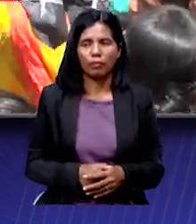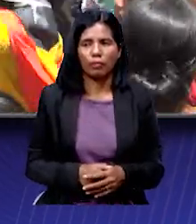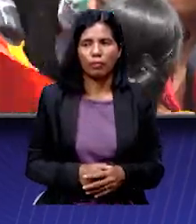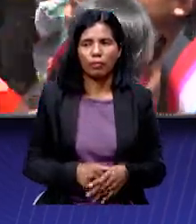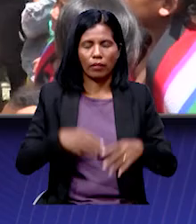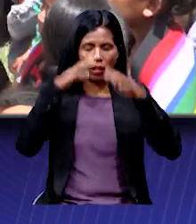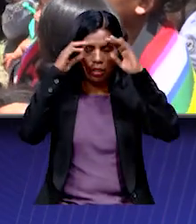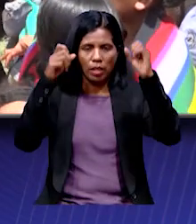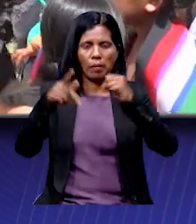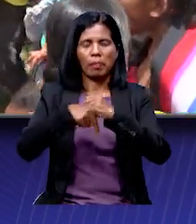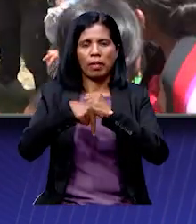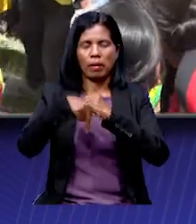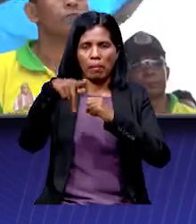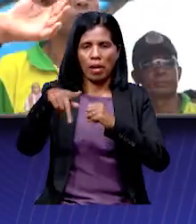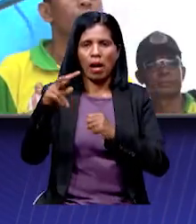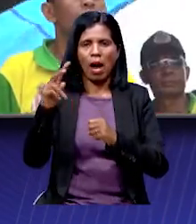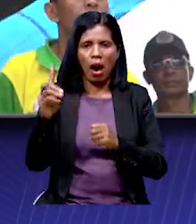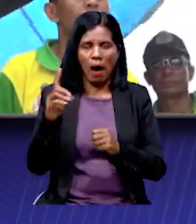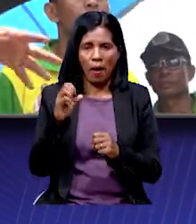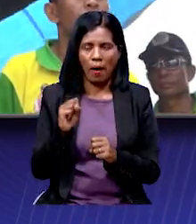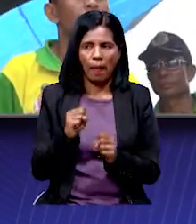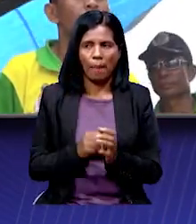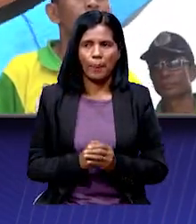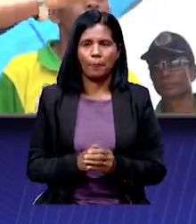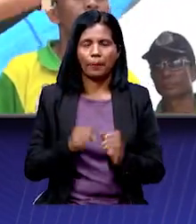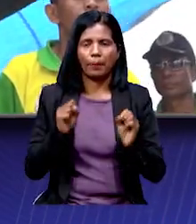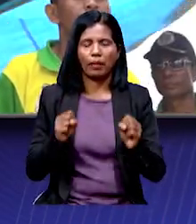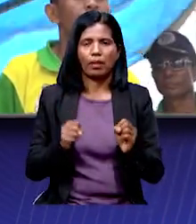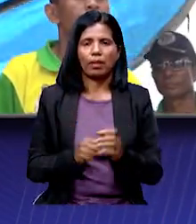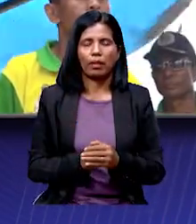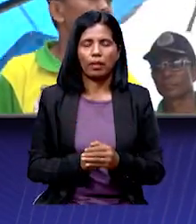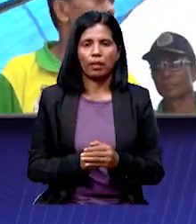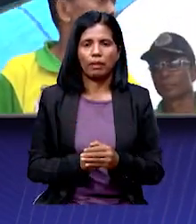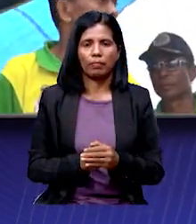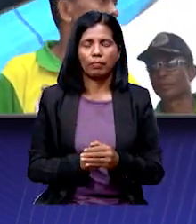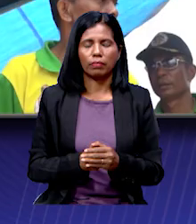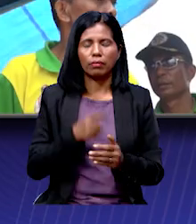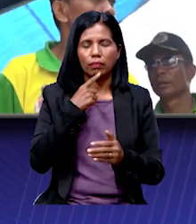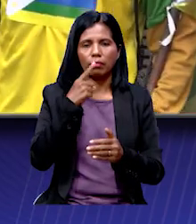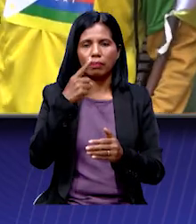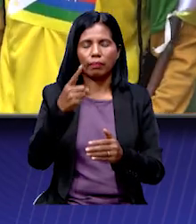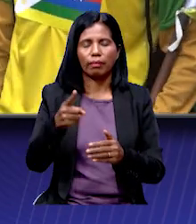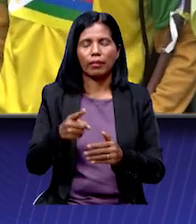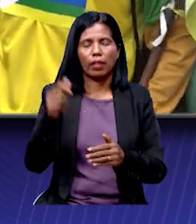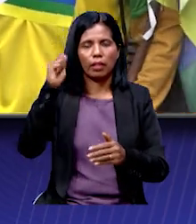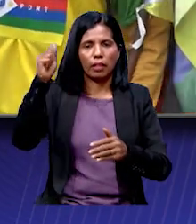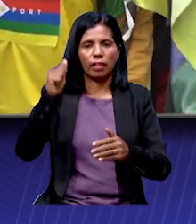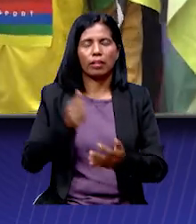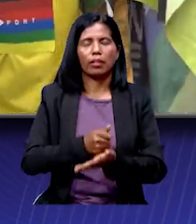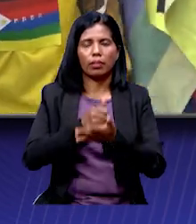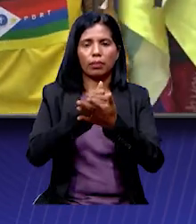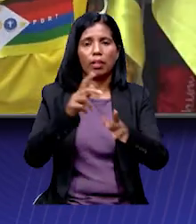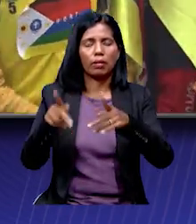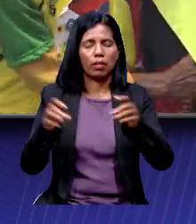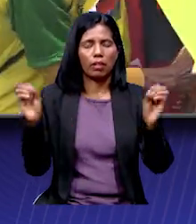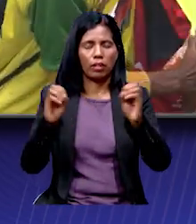Presidente do Partido PDRT, Agostinho Gomes Chateten, candidato presidente da República, Anacleto Bento Ferreira, se resolve desemprego e